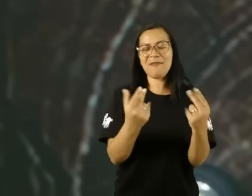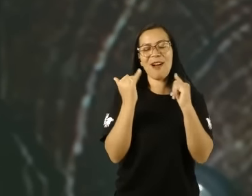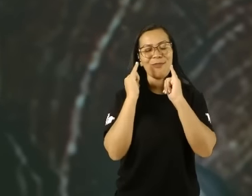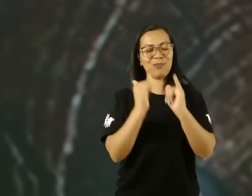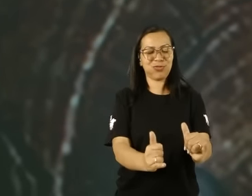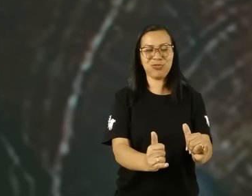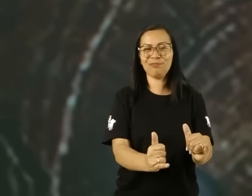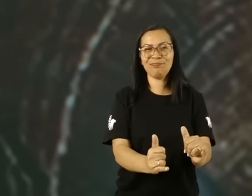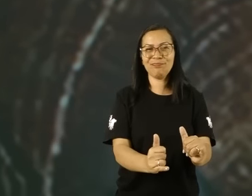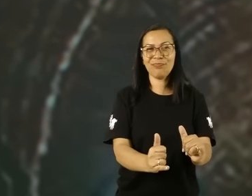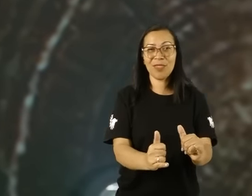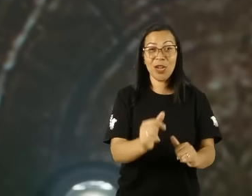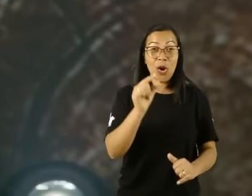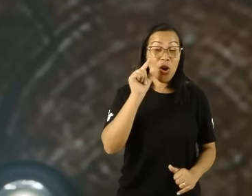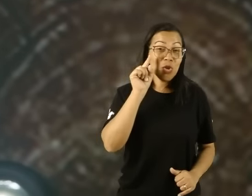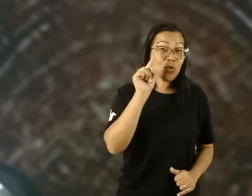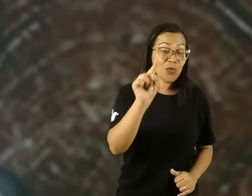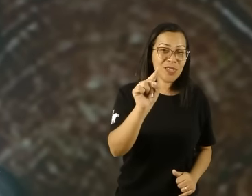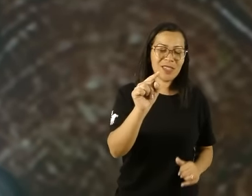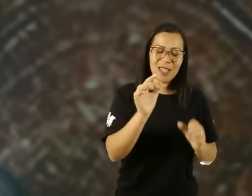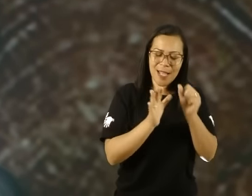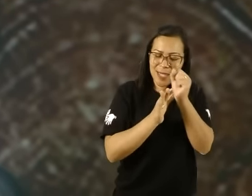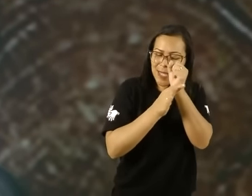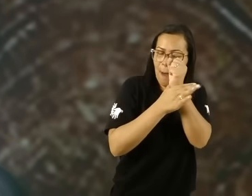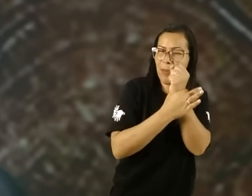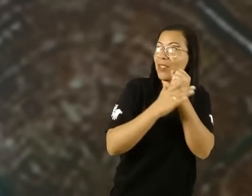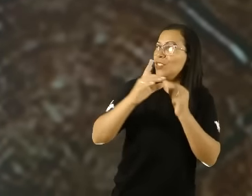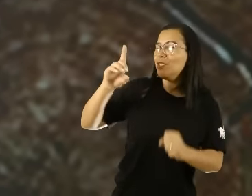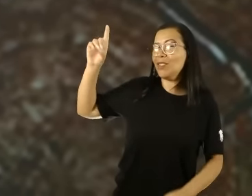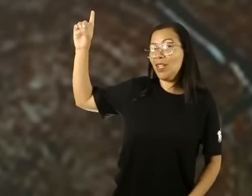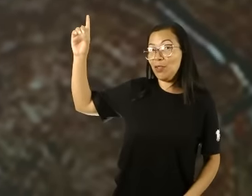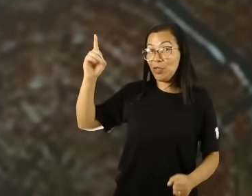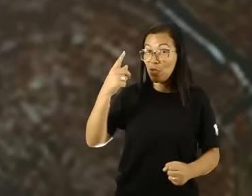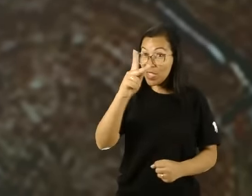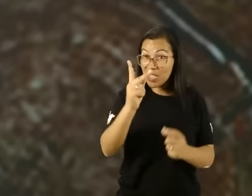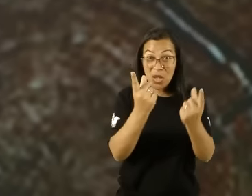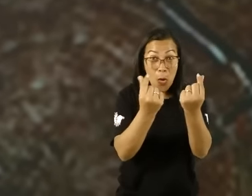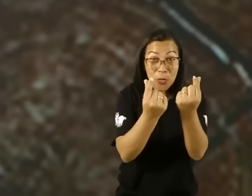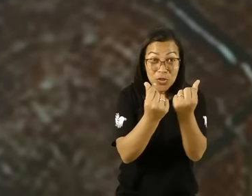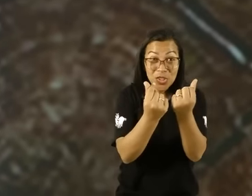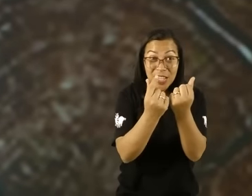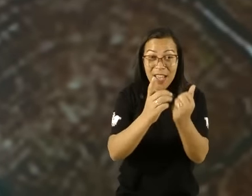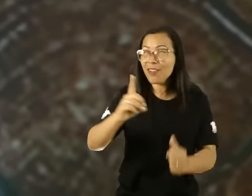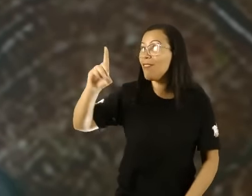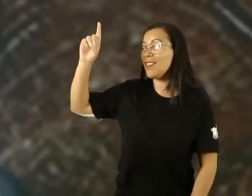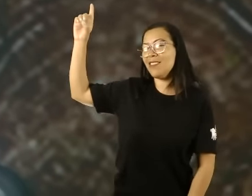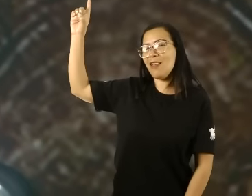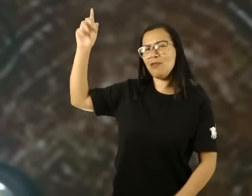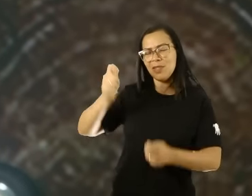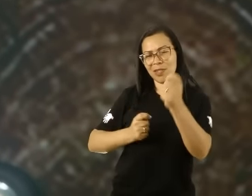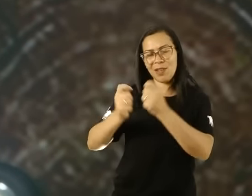em Deus. Sua segurança não está em dinheiro, sua segurança está em Deus. Agradeça pelas pessoas que um dia te ajudaram, você não precisa mais